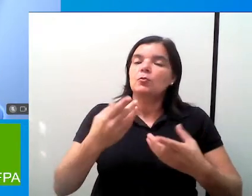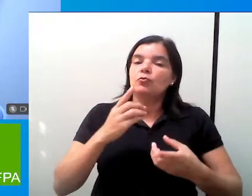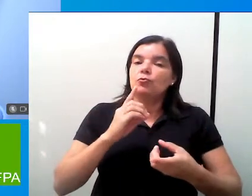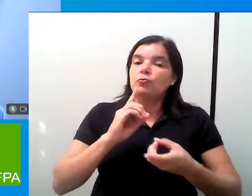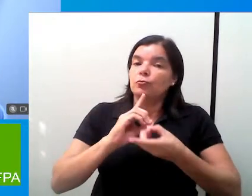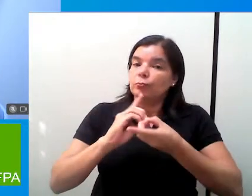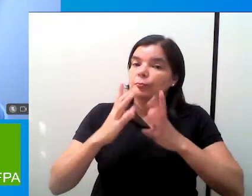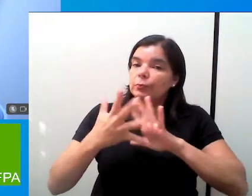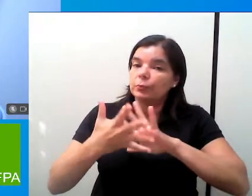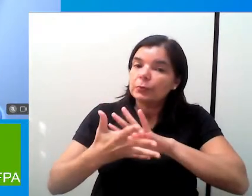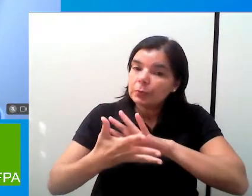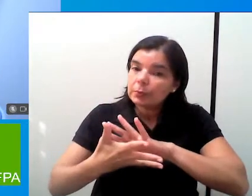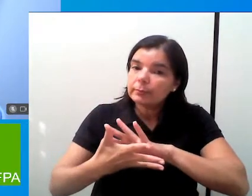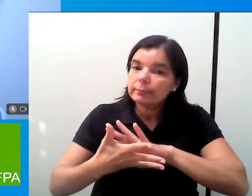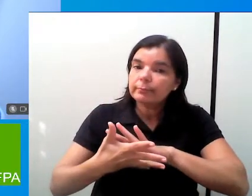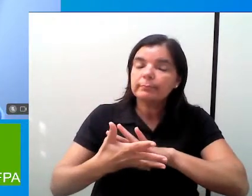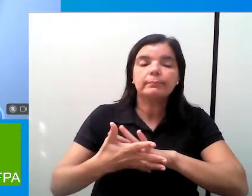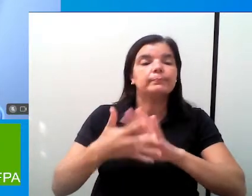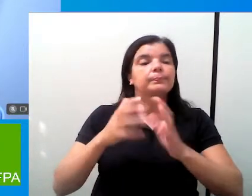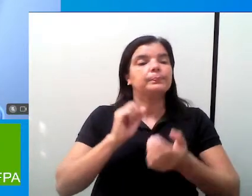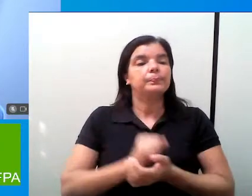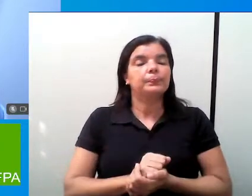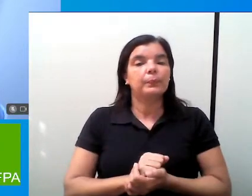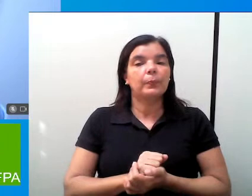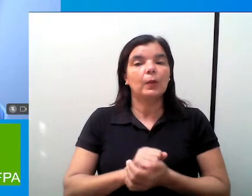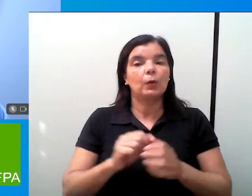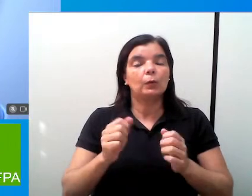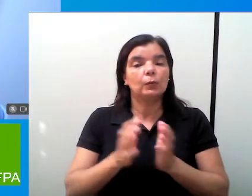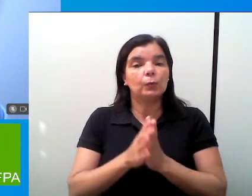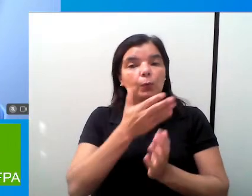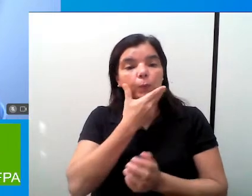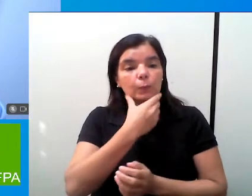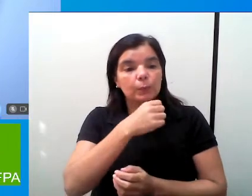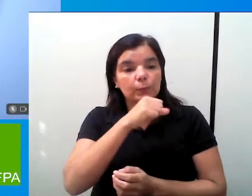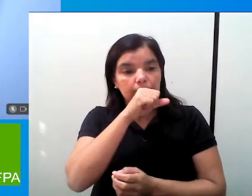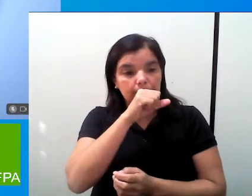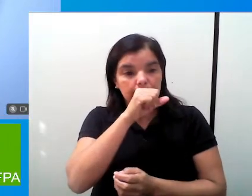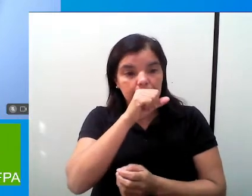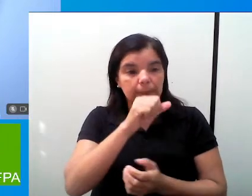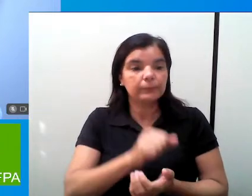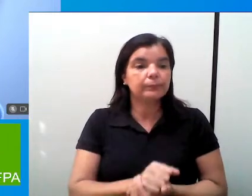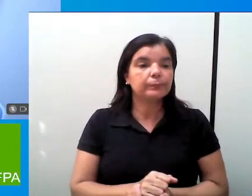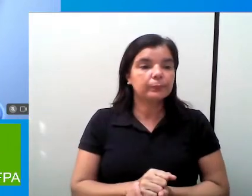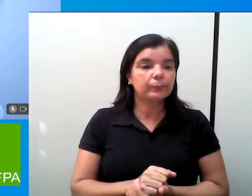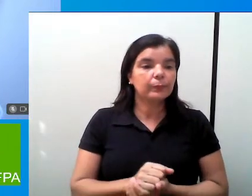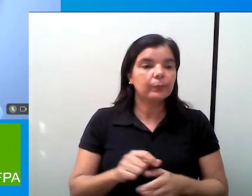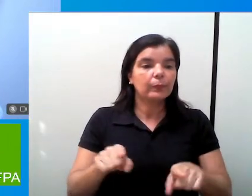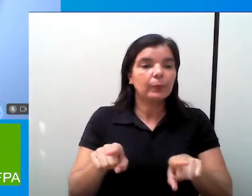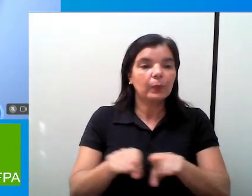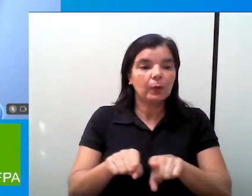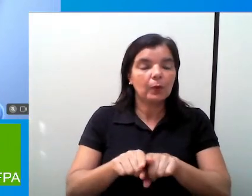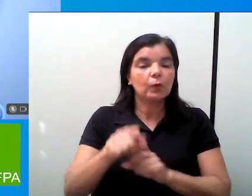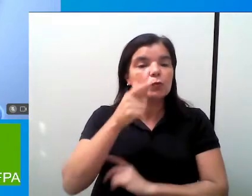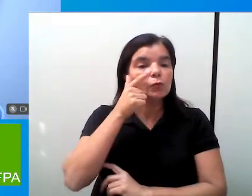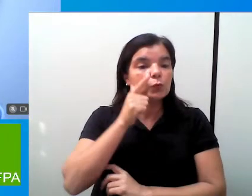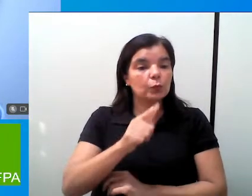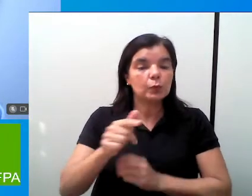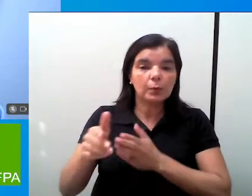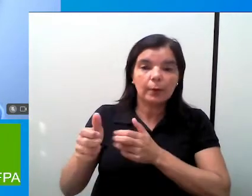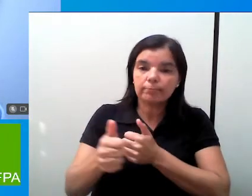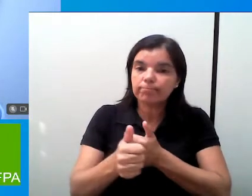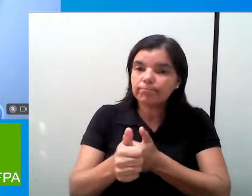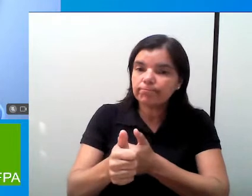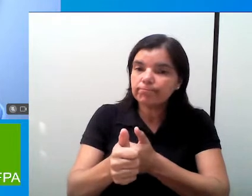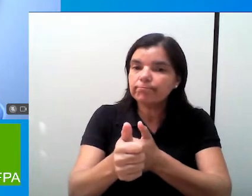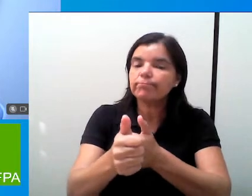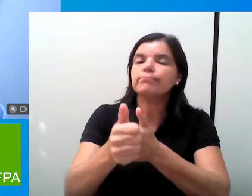aproximação constante com os nossos pares, para que ele não seja um processo travado, né, que a gente consiga caminhar, né,